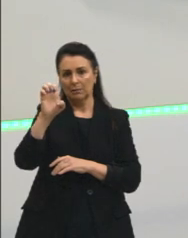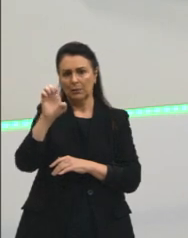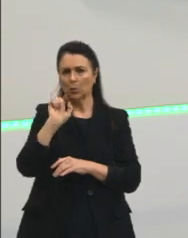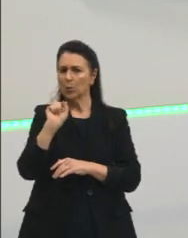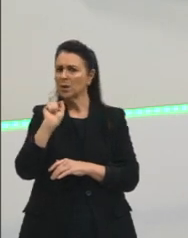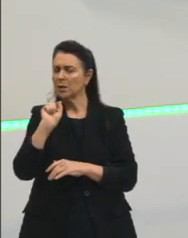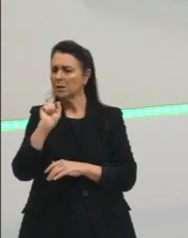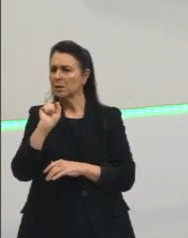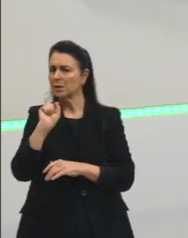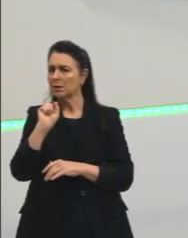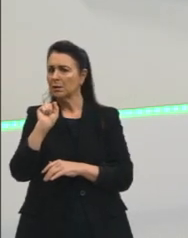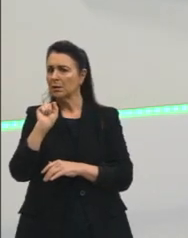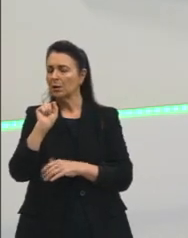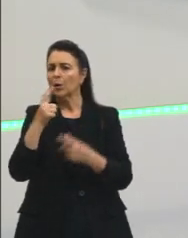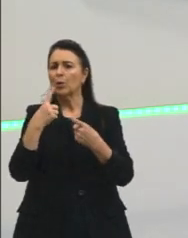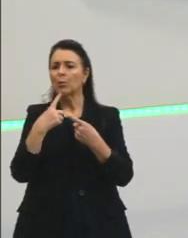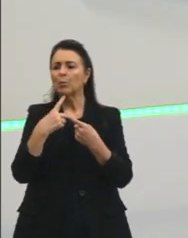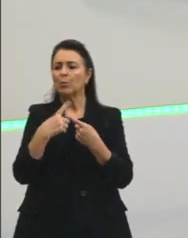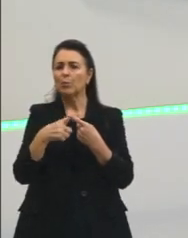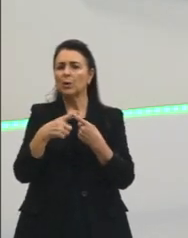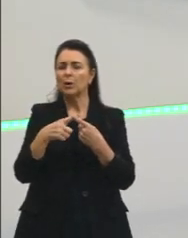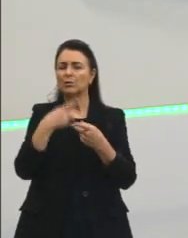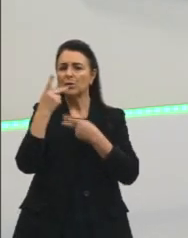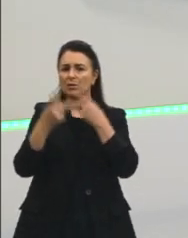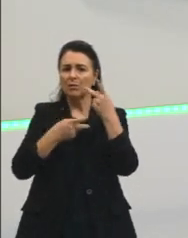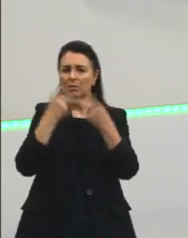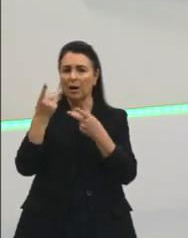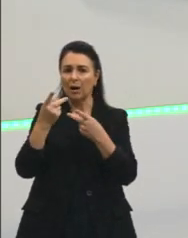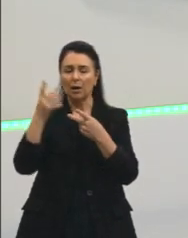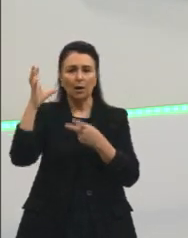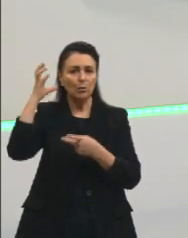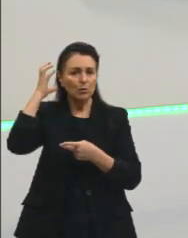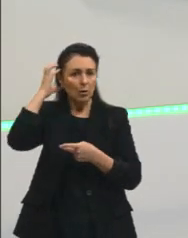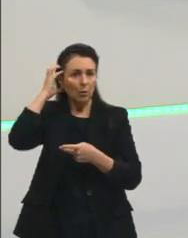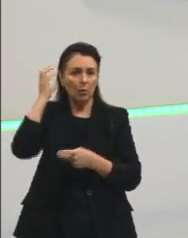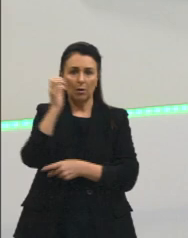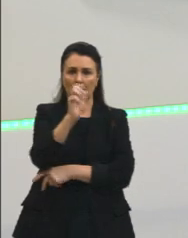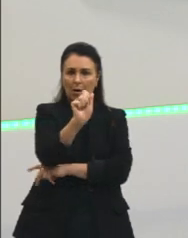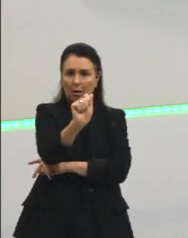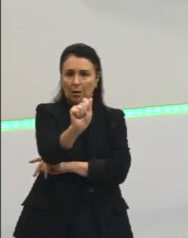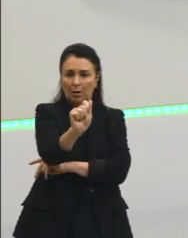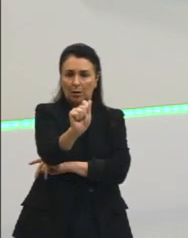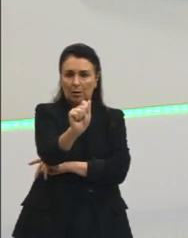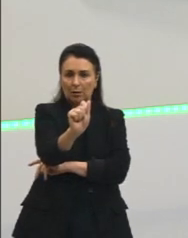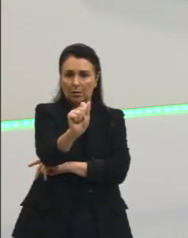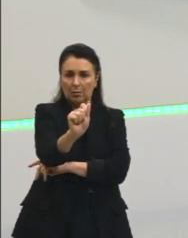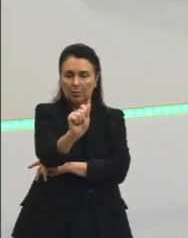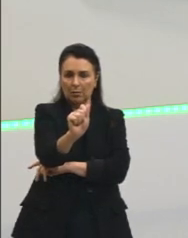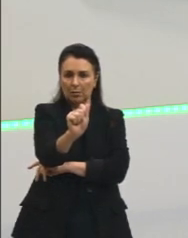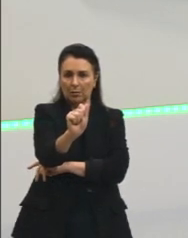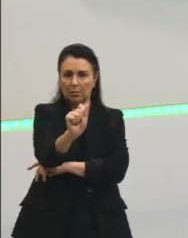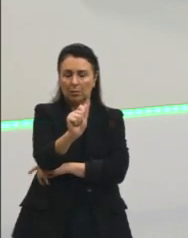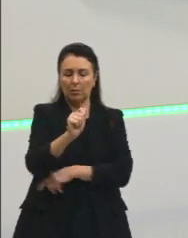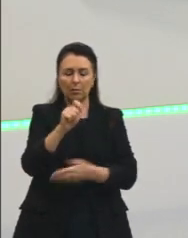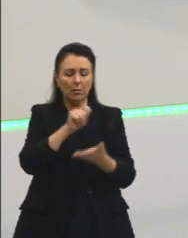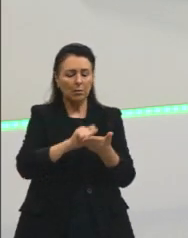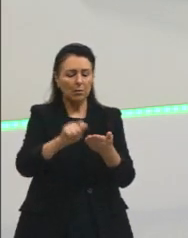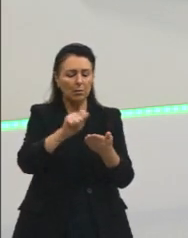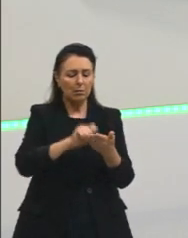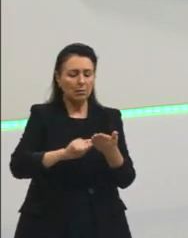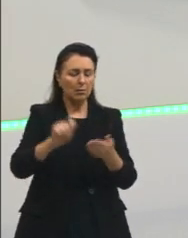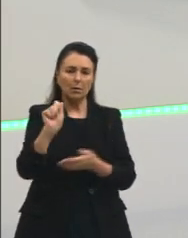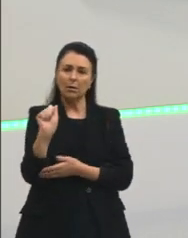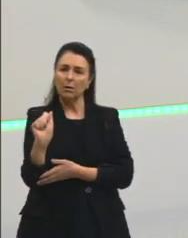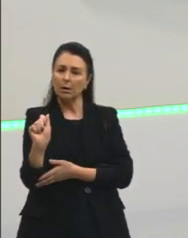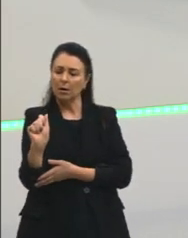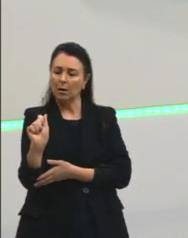pararam para pensar porque quando a gente faz o som a e a gente vai escrever o